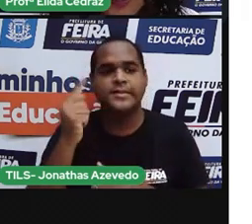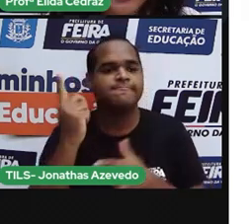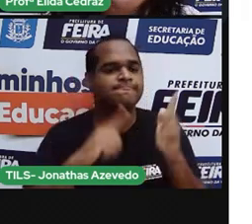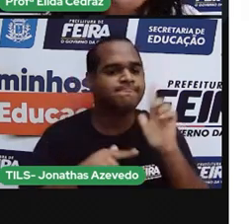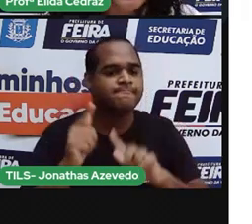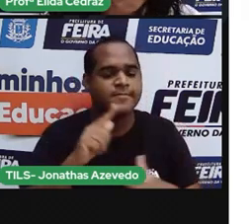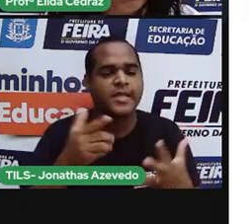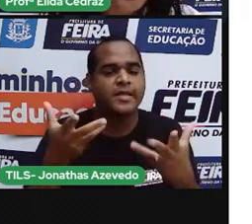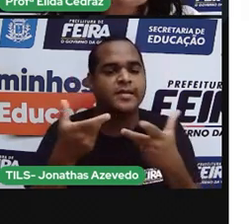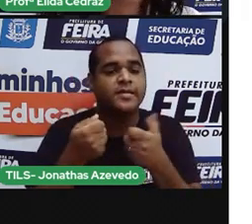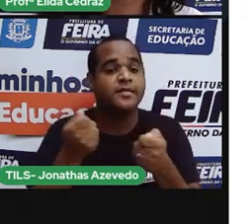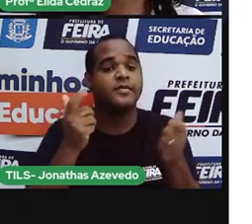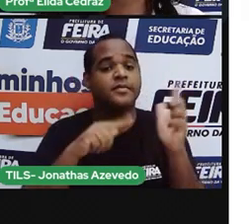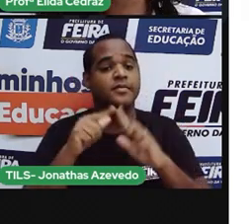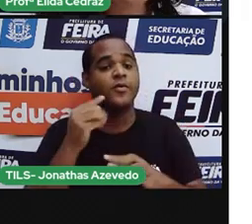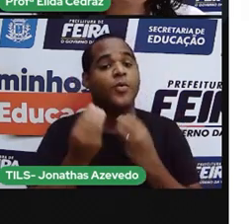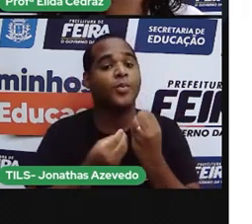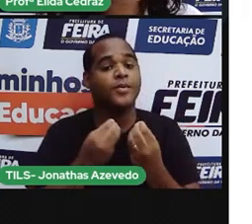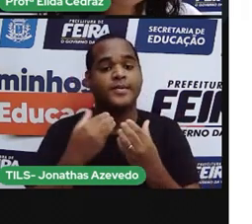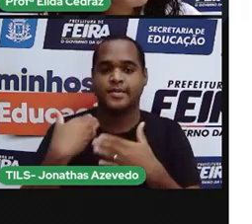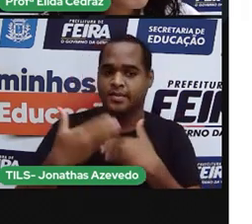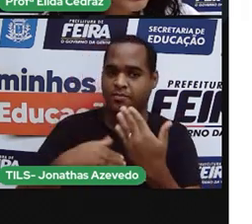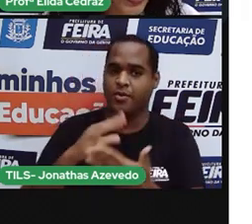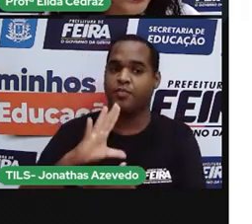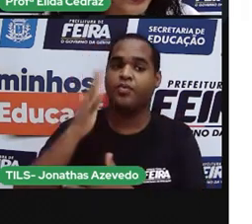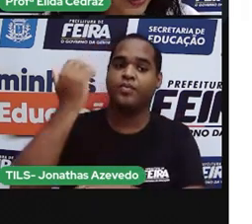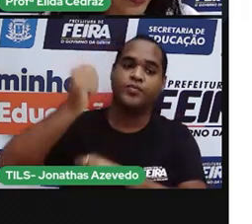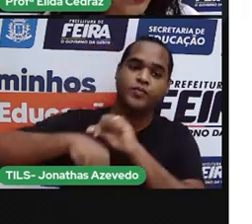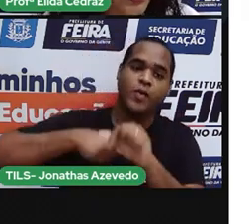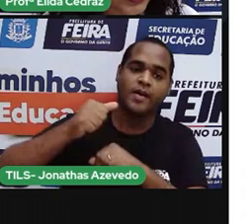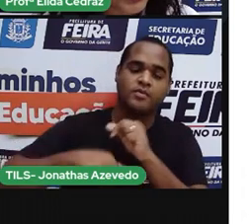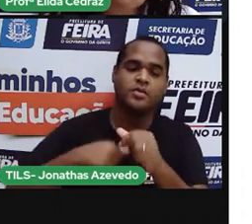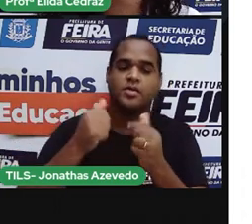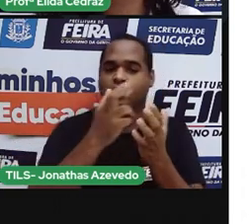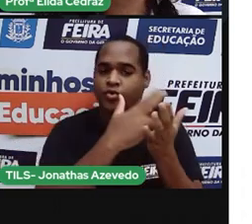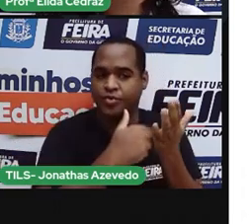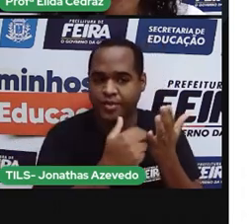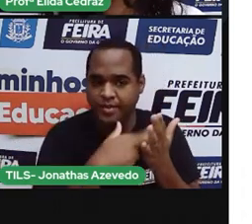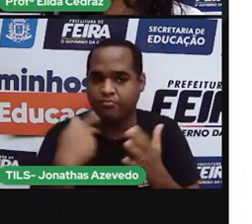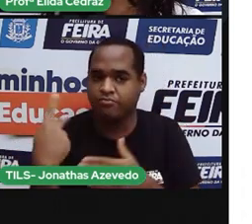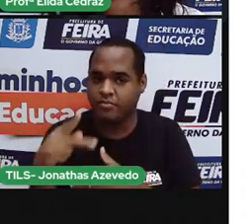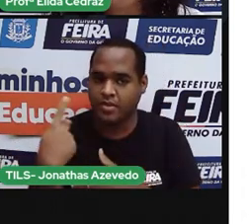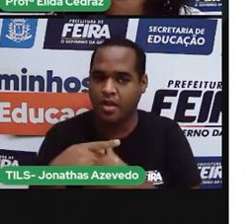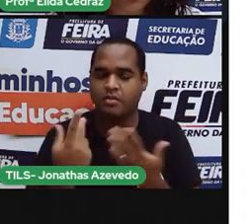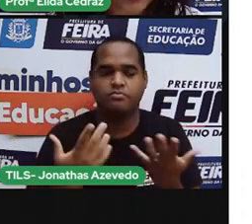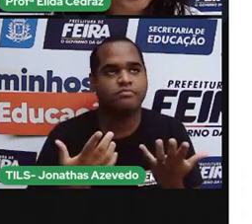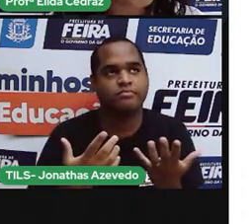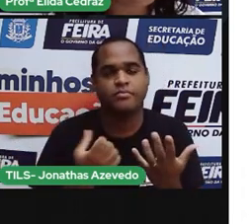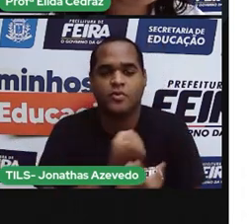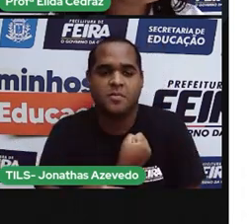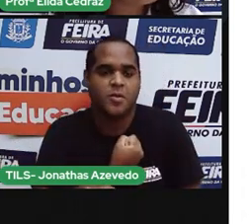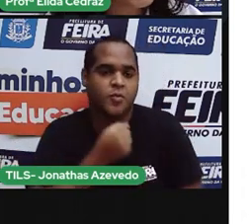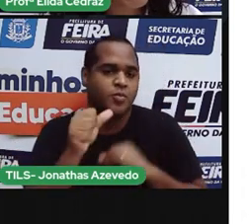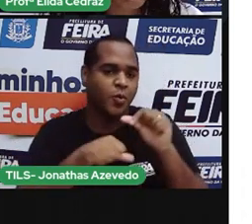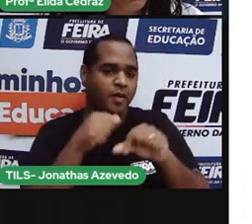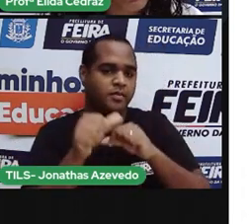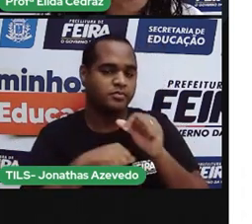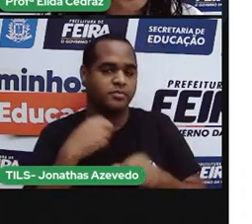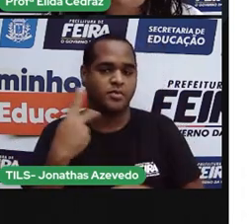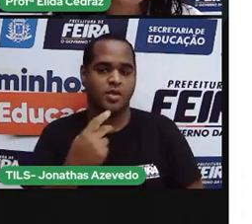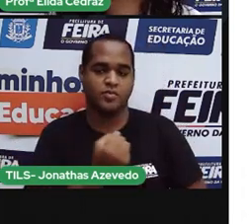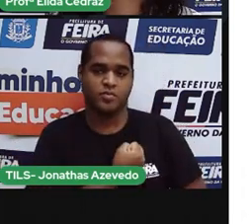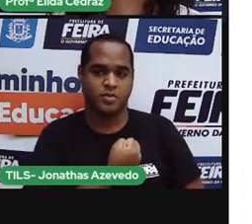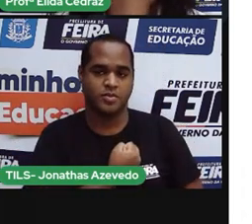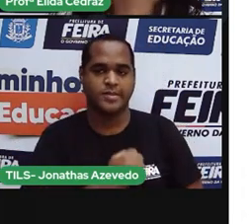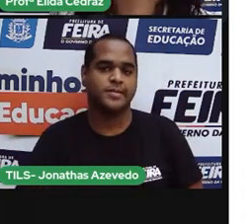estratégias. E depois mudar os desenhos da estratégia por números. Olha só, os mesmos